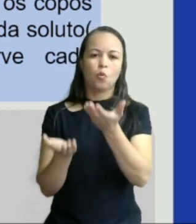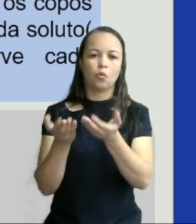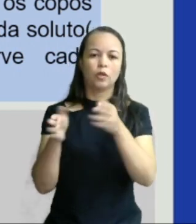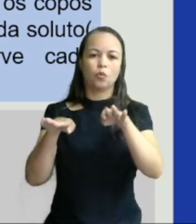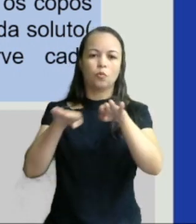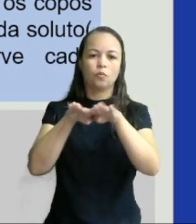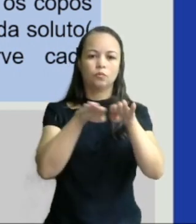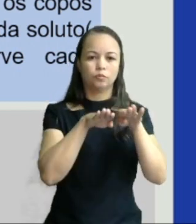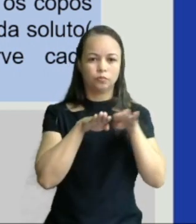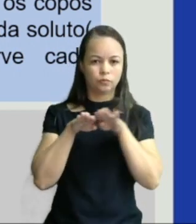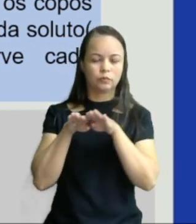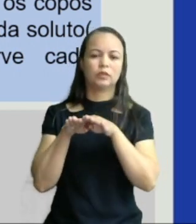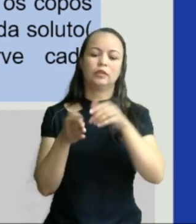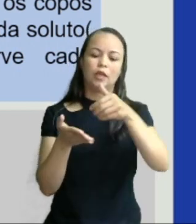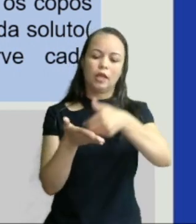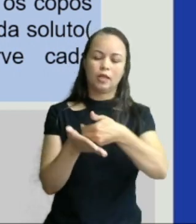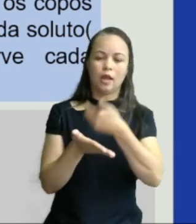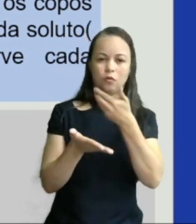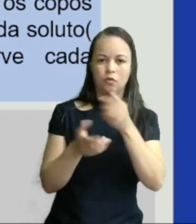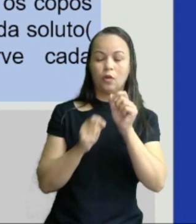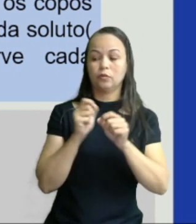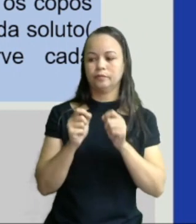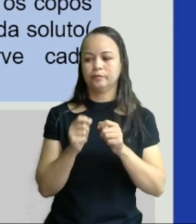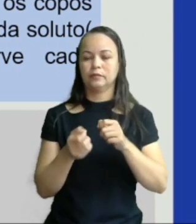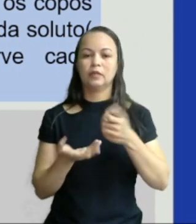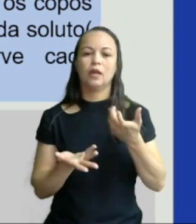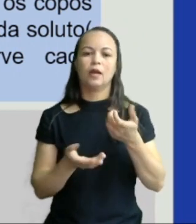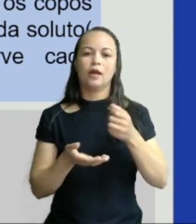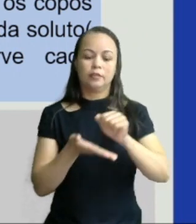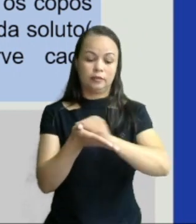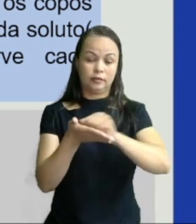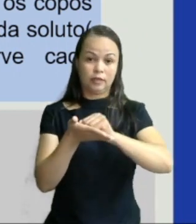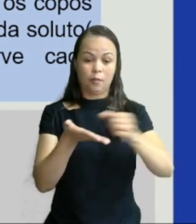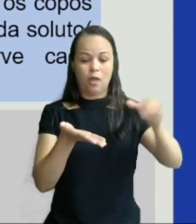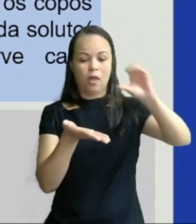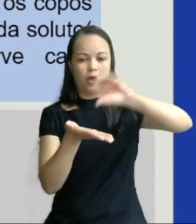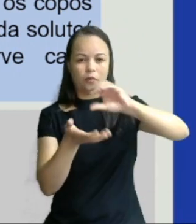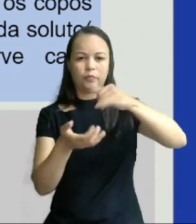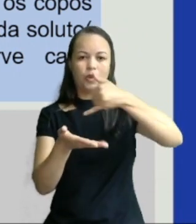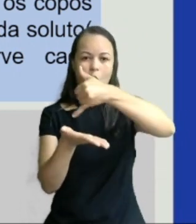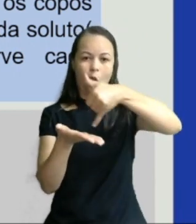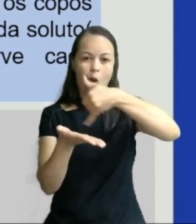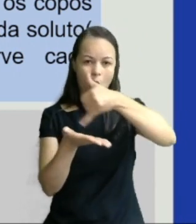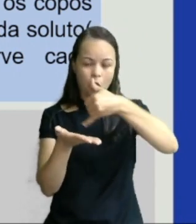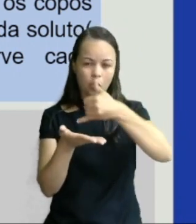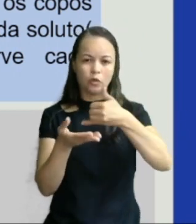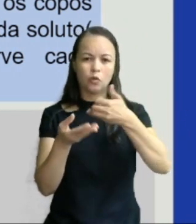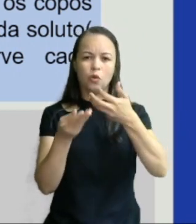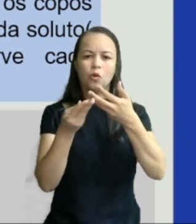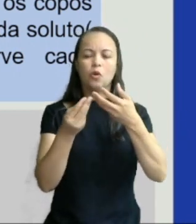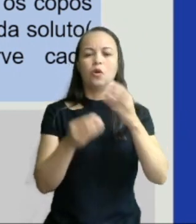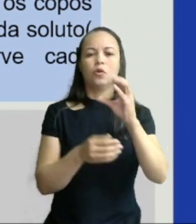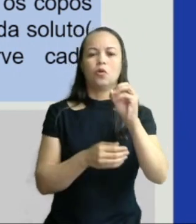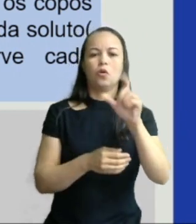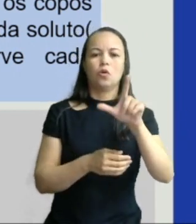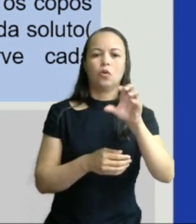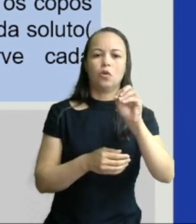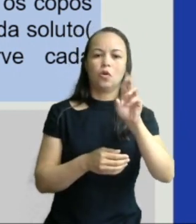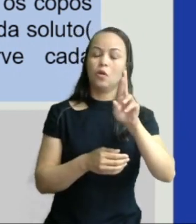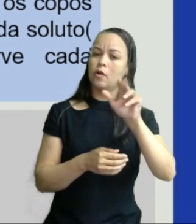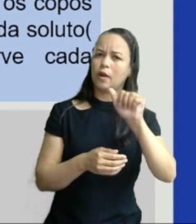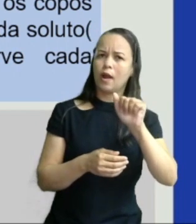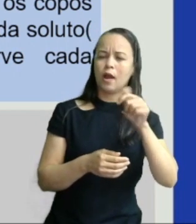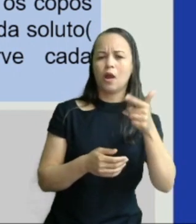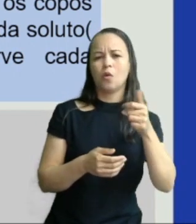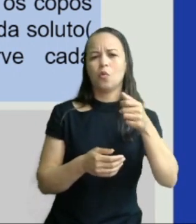a colher. Aí os solutos são esses: detergente, óleo, coloral, leite em pó ou outro,